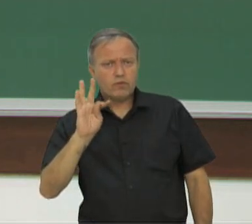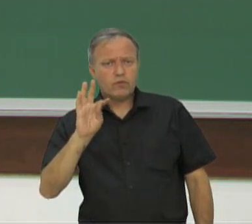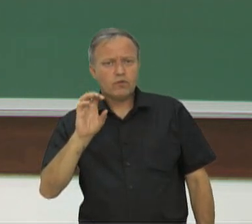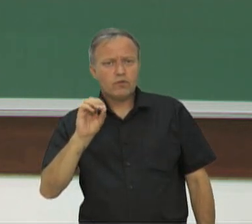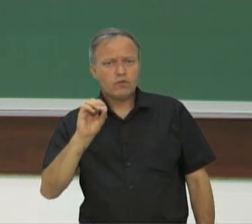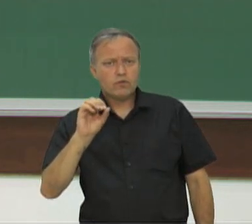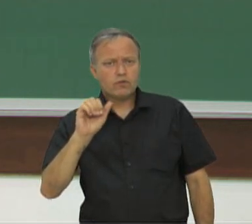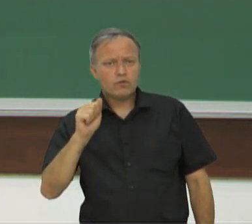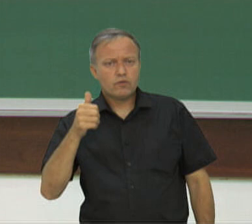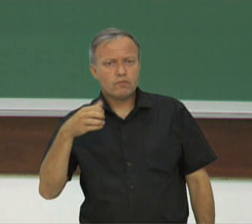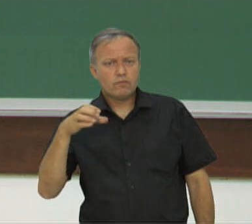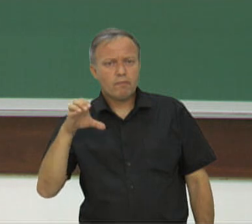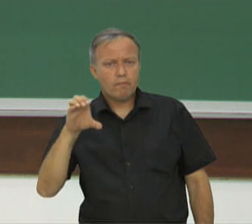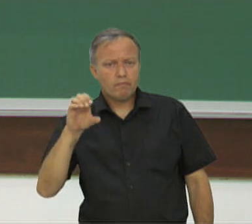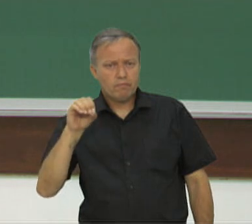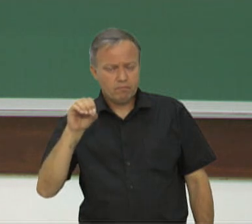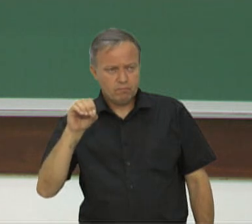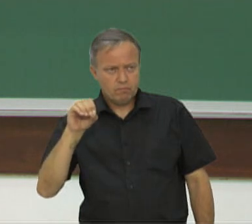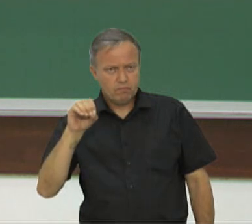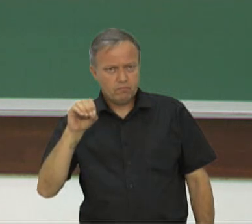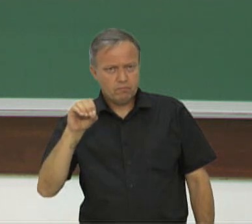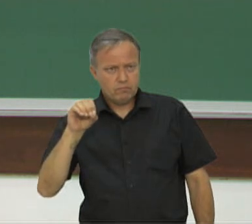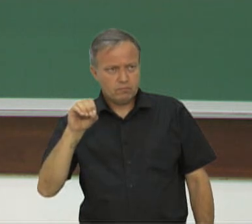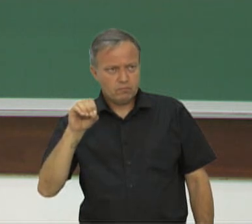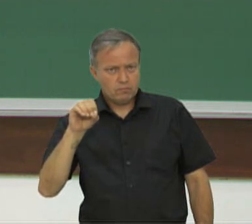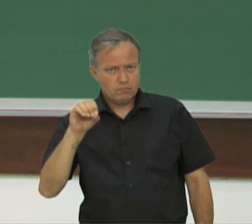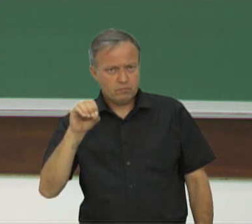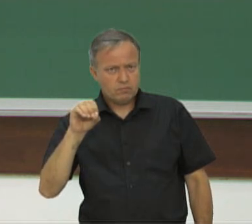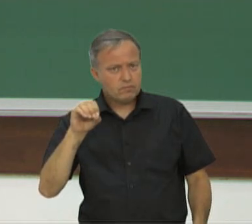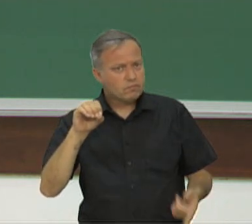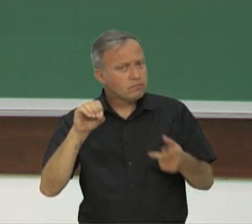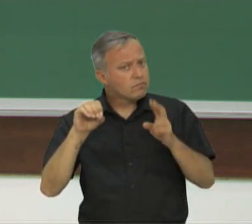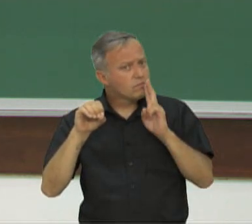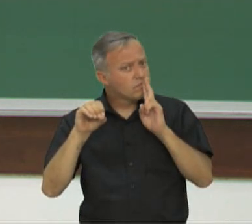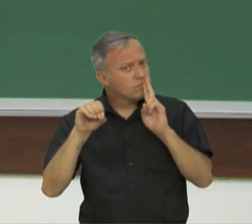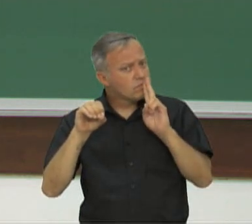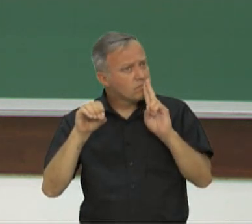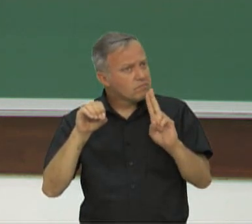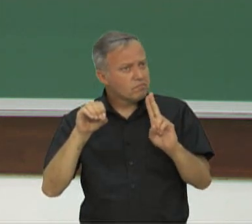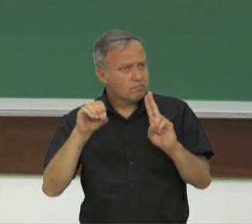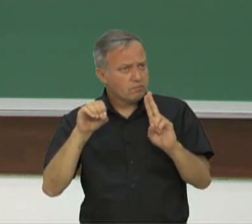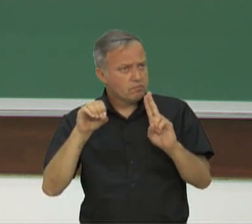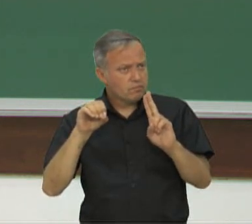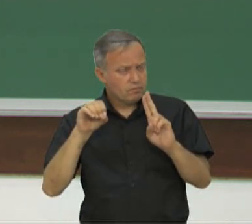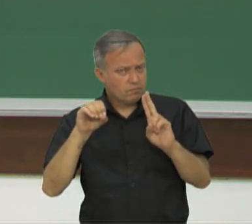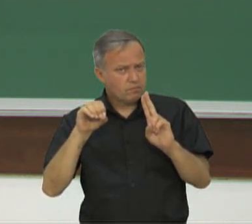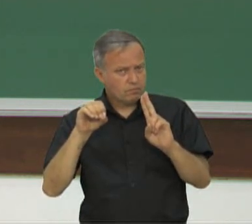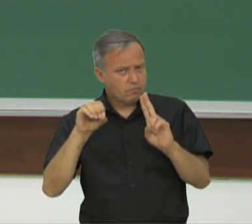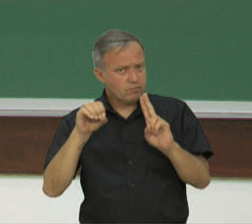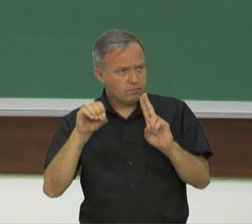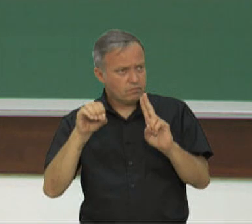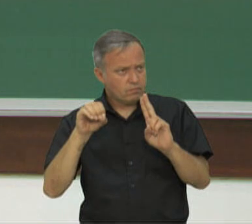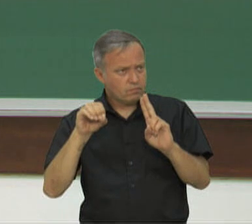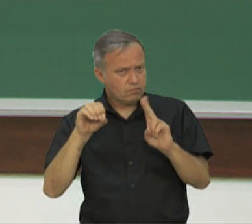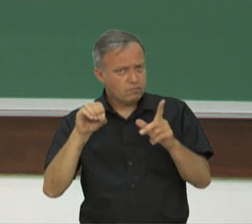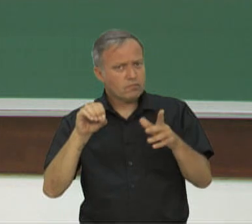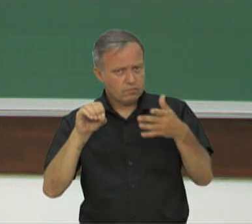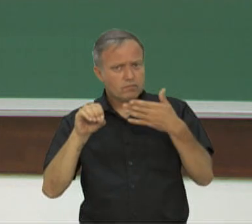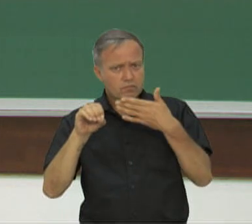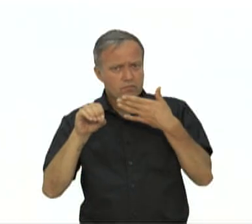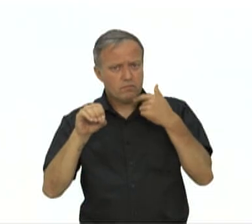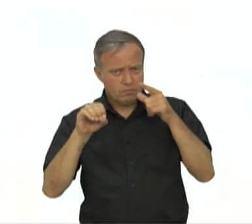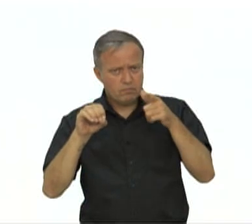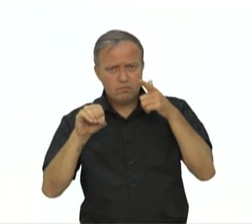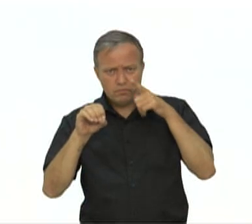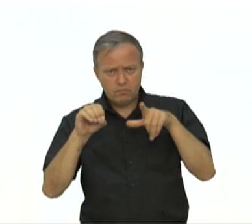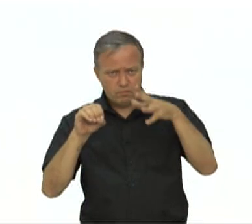certo? Vamos responder e daí a gente vê se você conseguiu absorver alguma coisa ou não. Que eu tenho certeza que conseguiu. Vamos